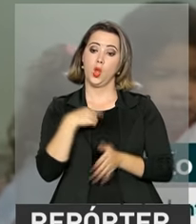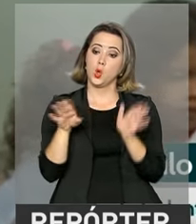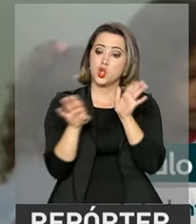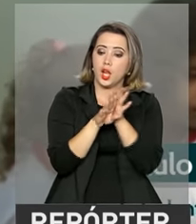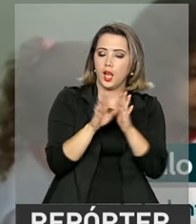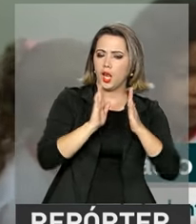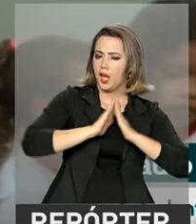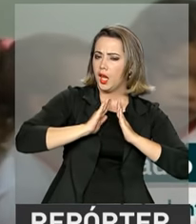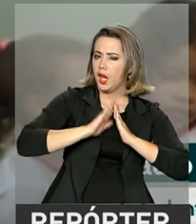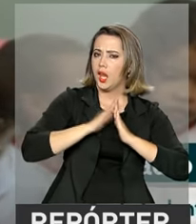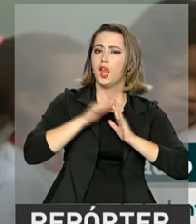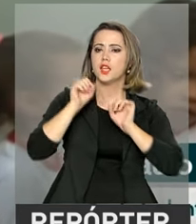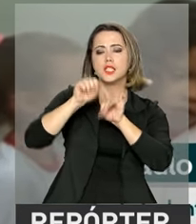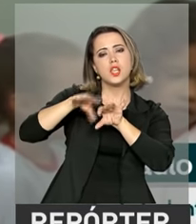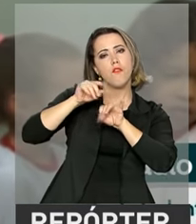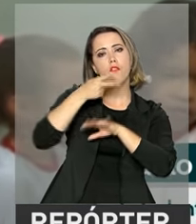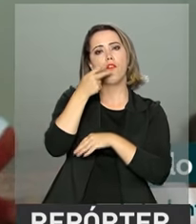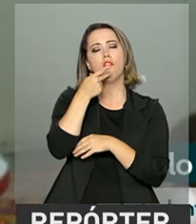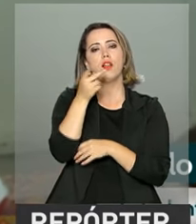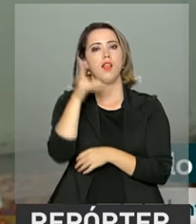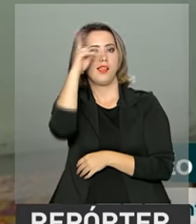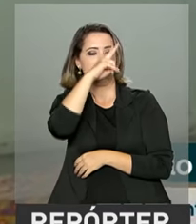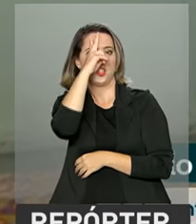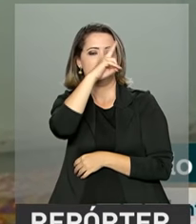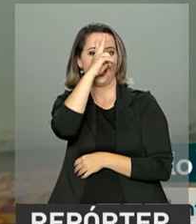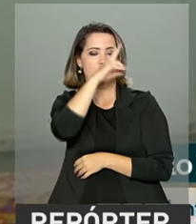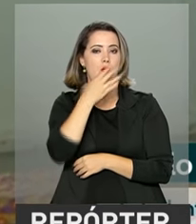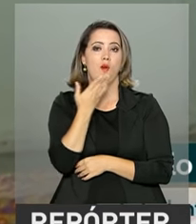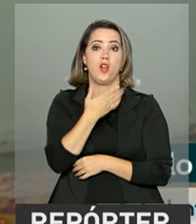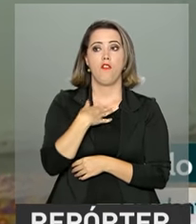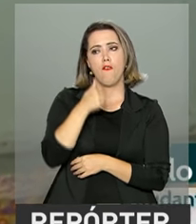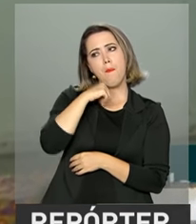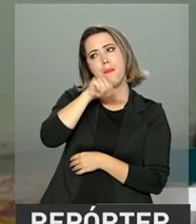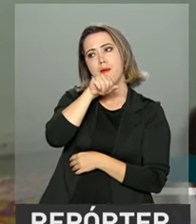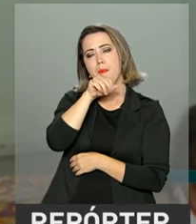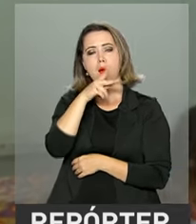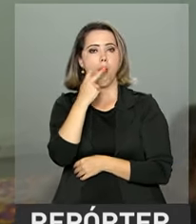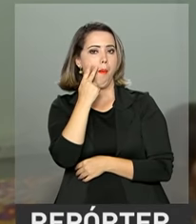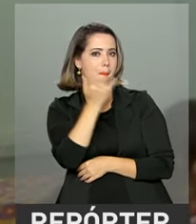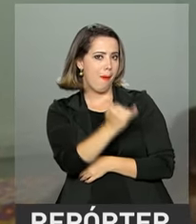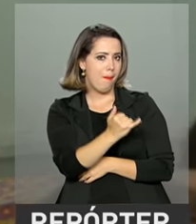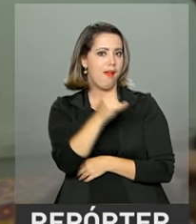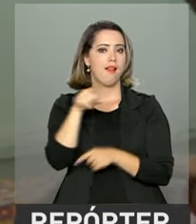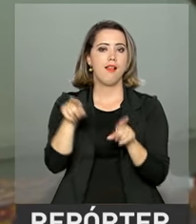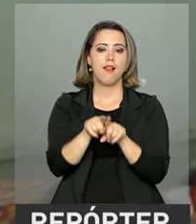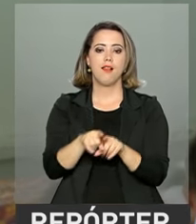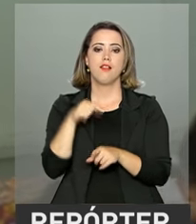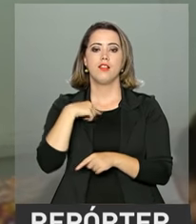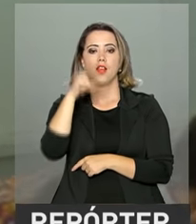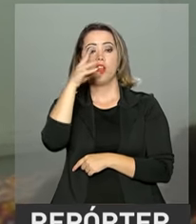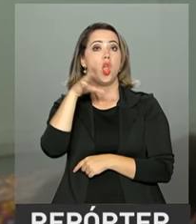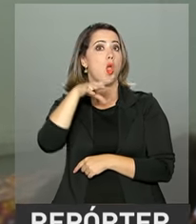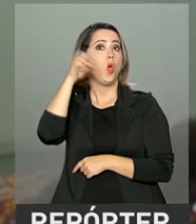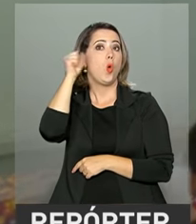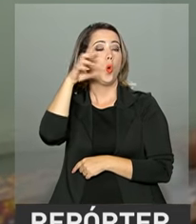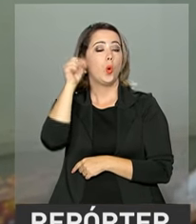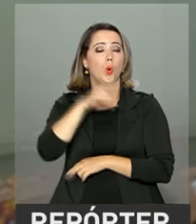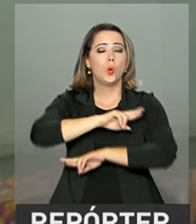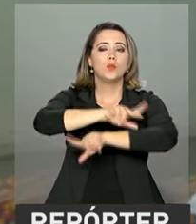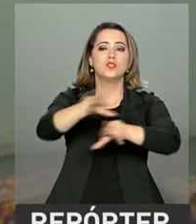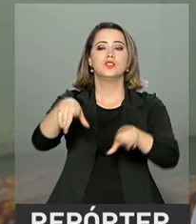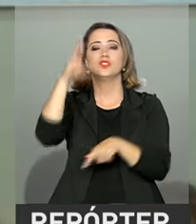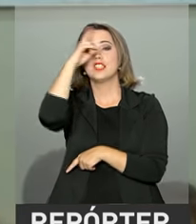eu vou contar muitas histórias. Eu vou contar para minha mãe e meu papai. Eu vi muitas histórias